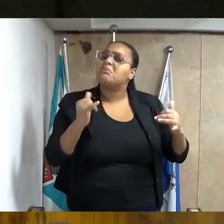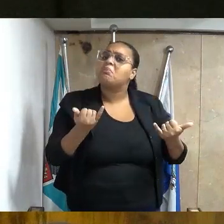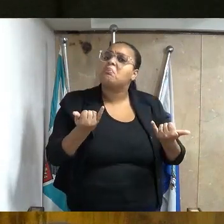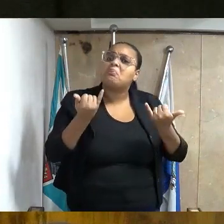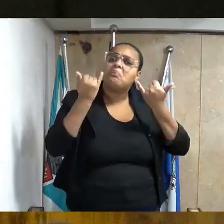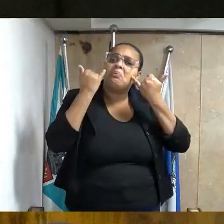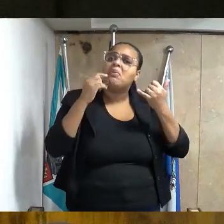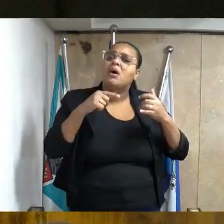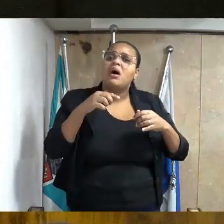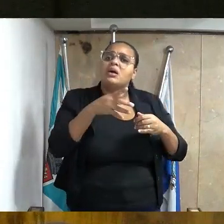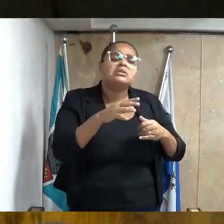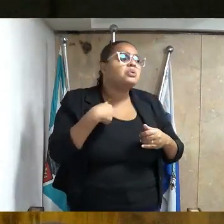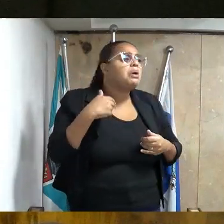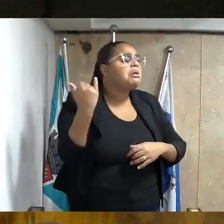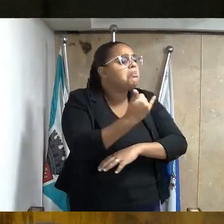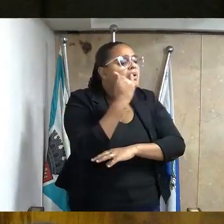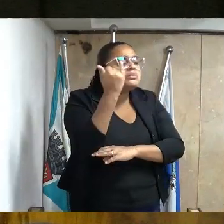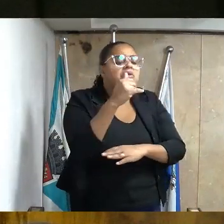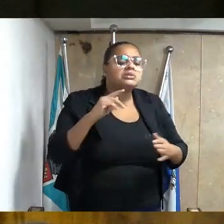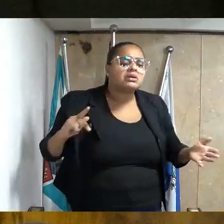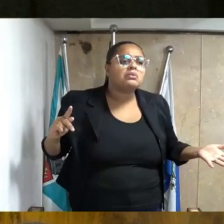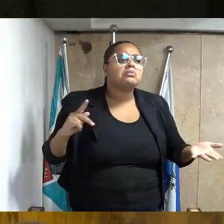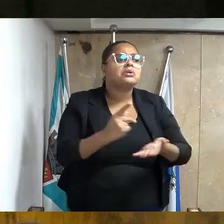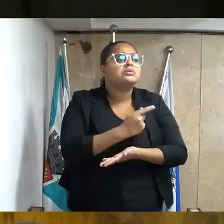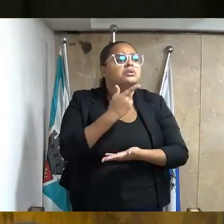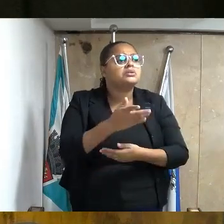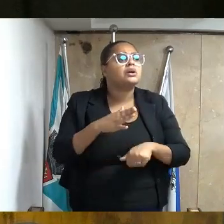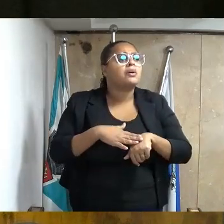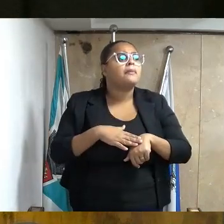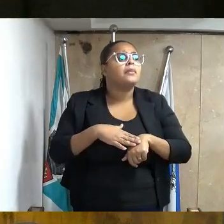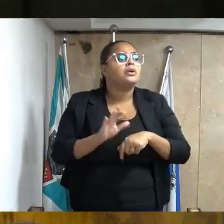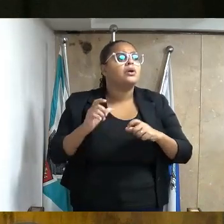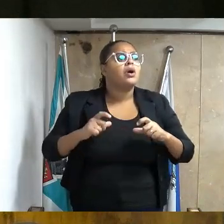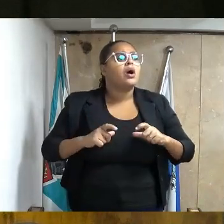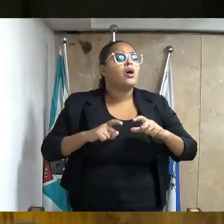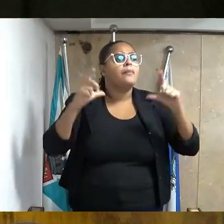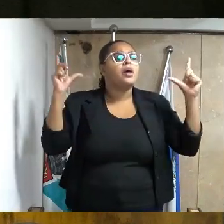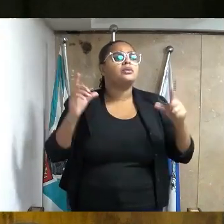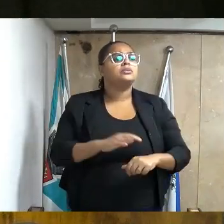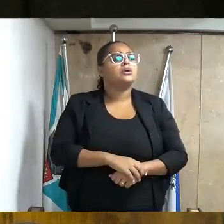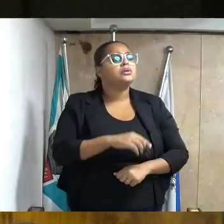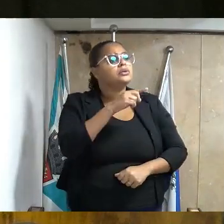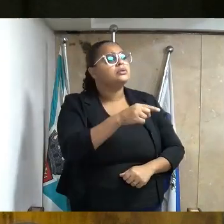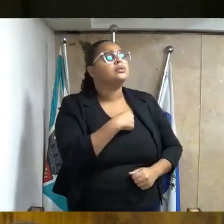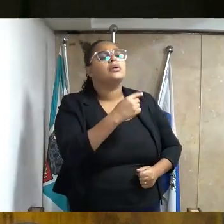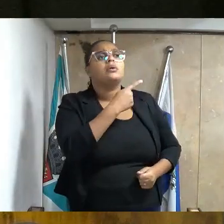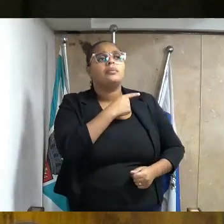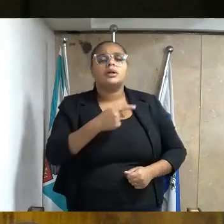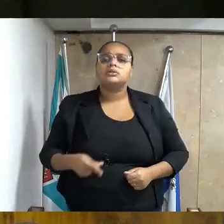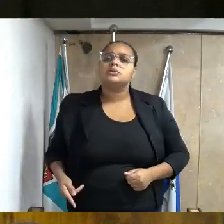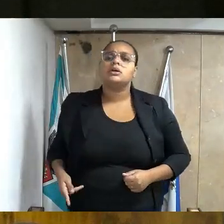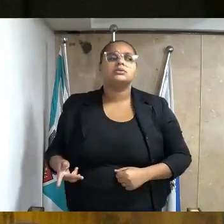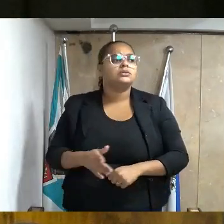importância àquela situação, mas no momento que o presidente